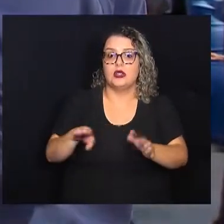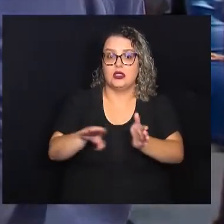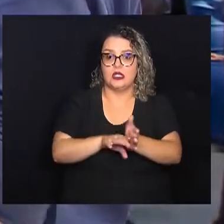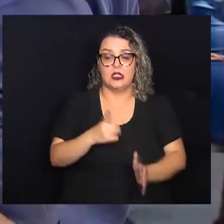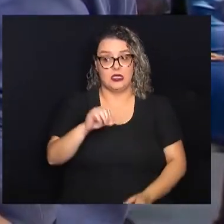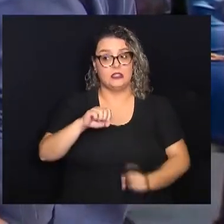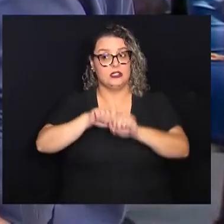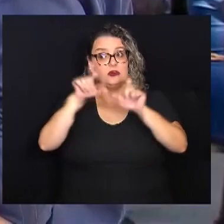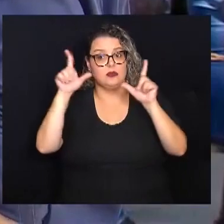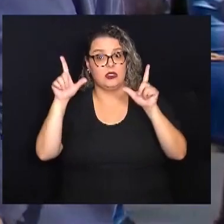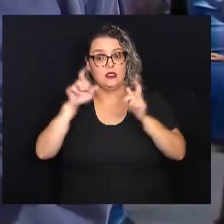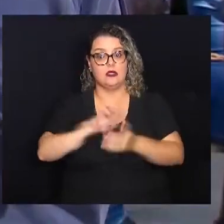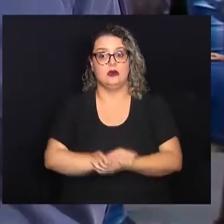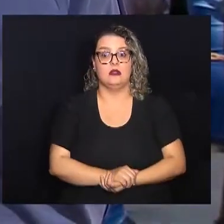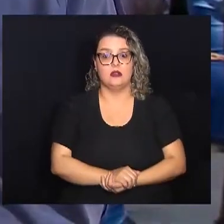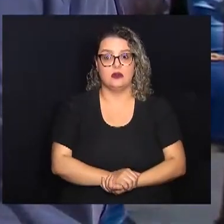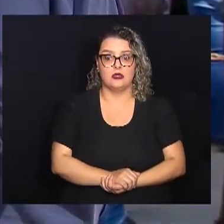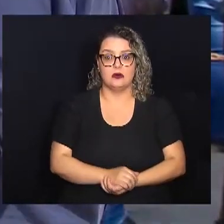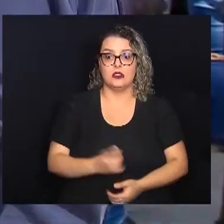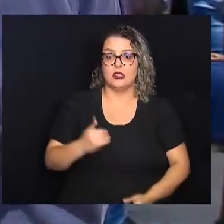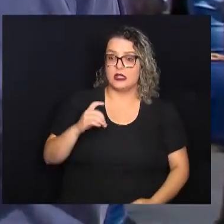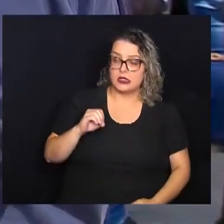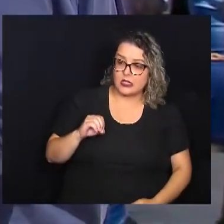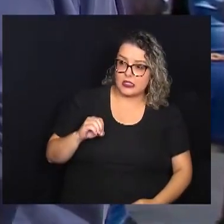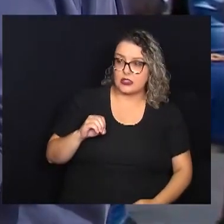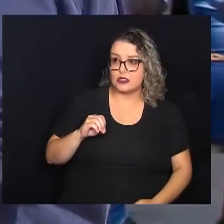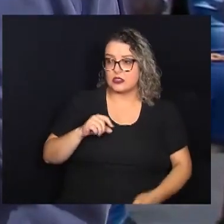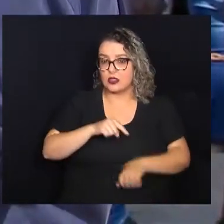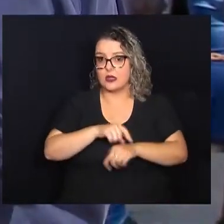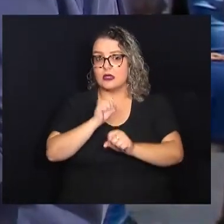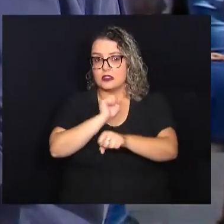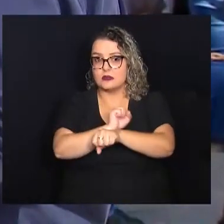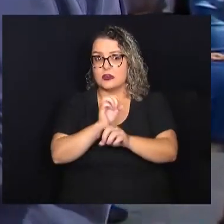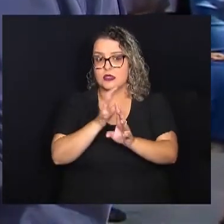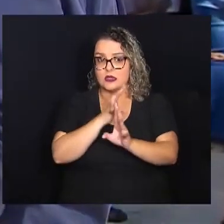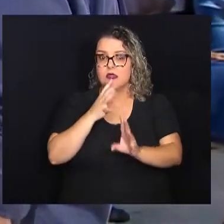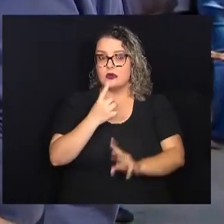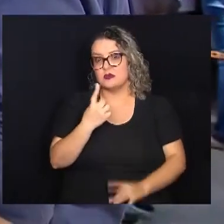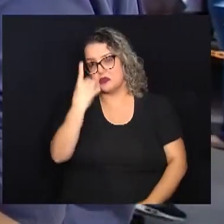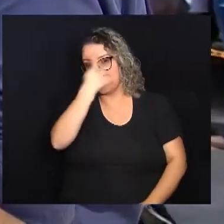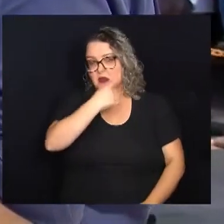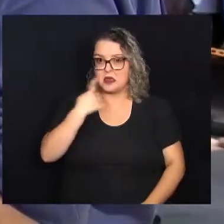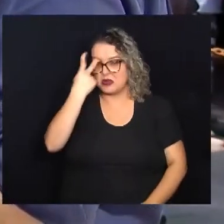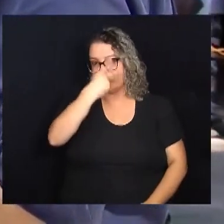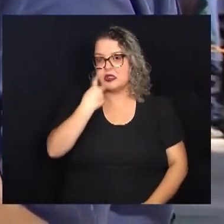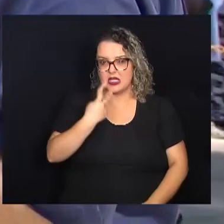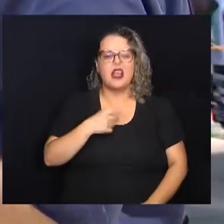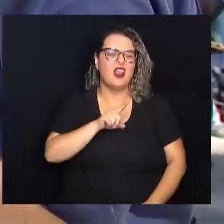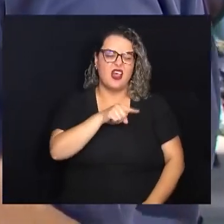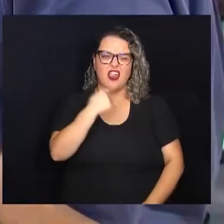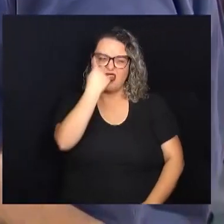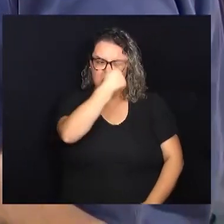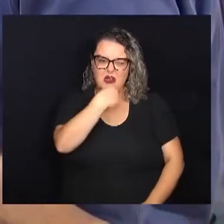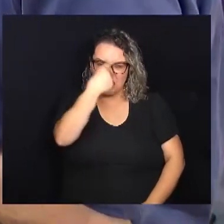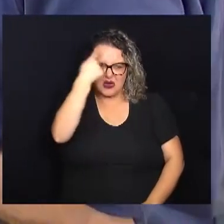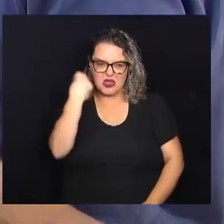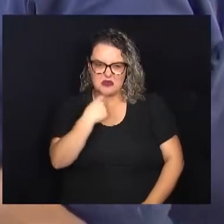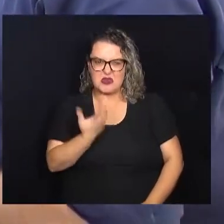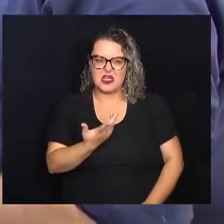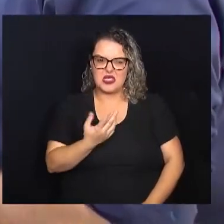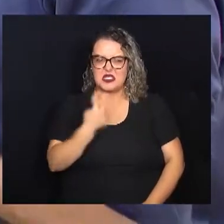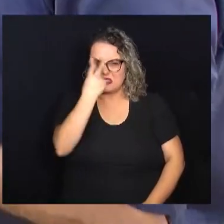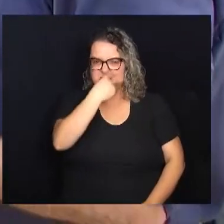manhã. 10 horas, ficou na fila, mais ou menos 1h30, 2 horas? 1h30, 2 horas, E aí fui